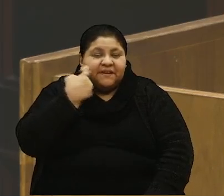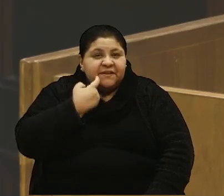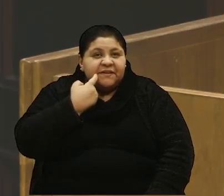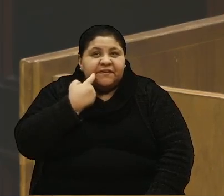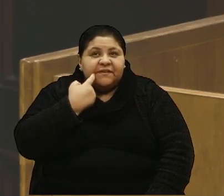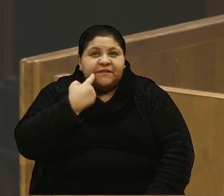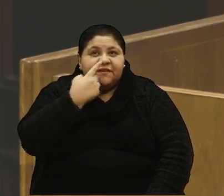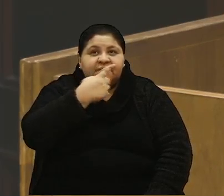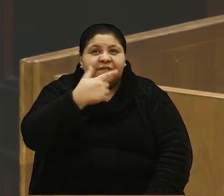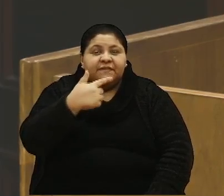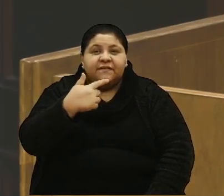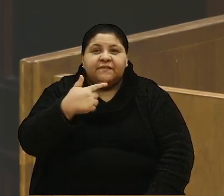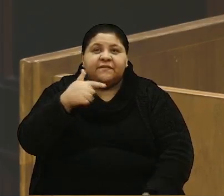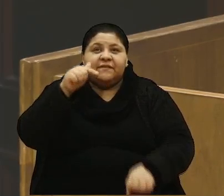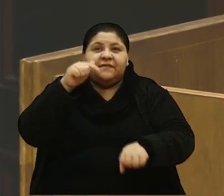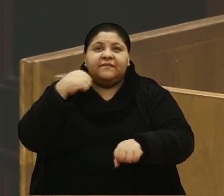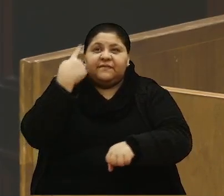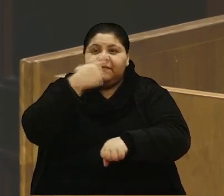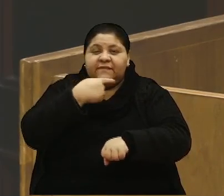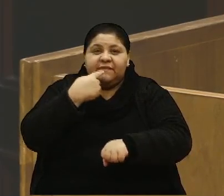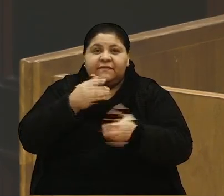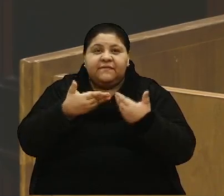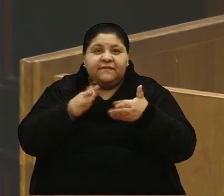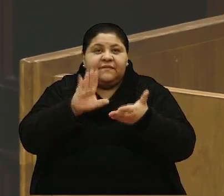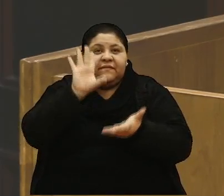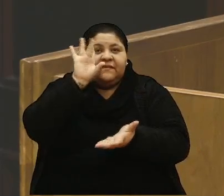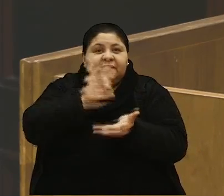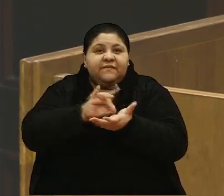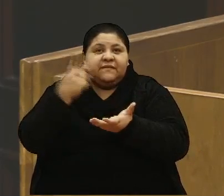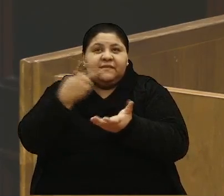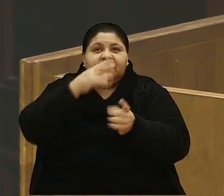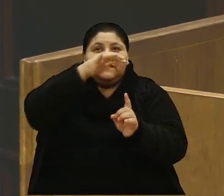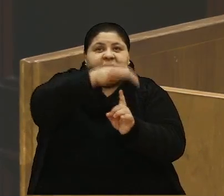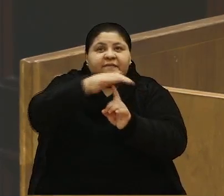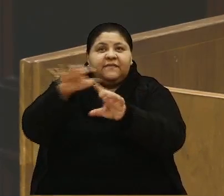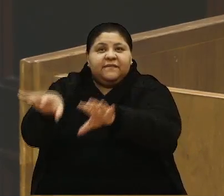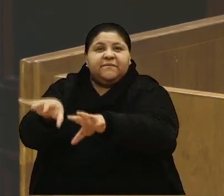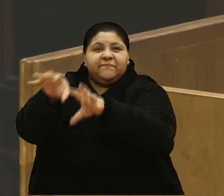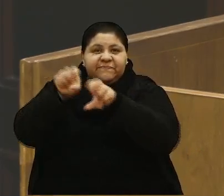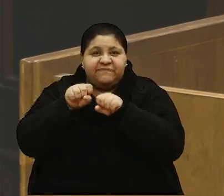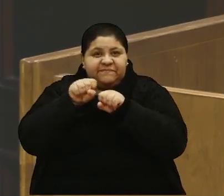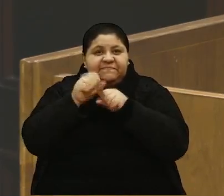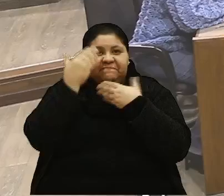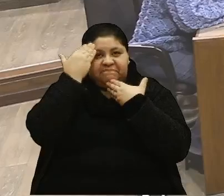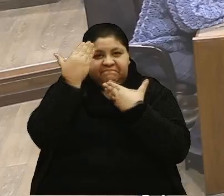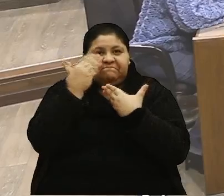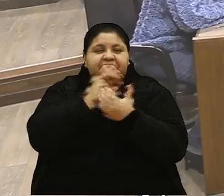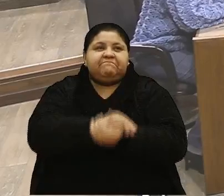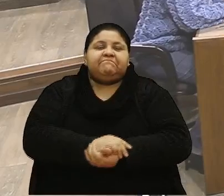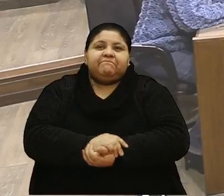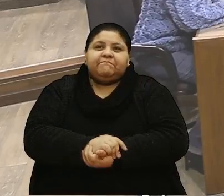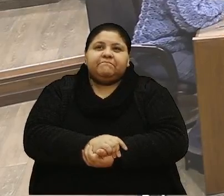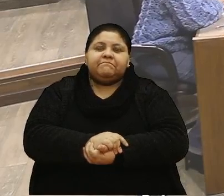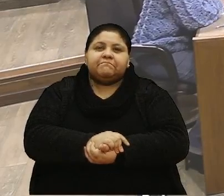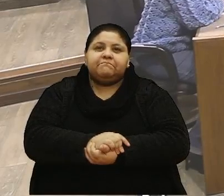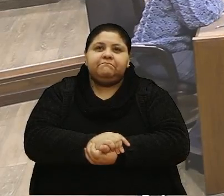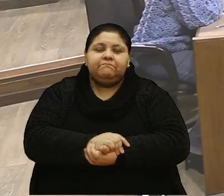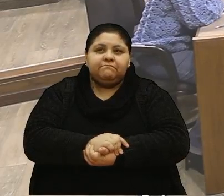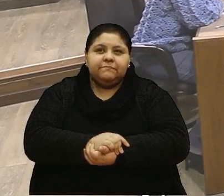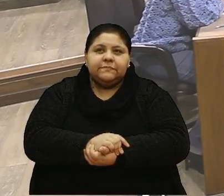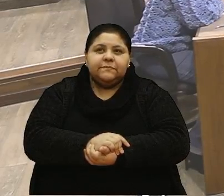às 17 horas, na abertura oficial dessa segunda-feira colonial. Obrigado.